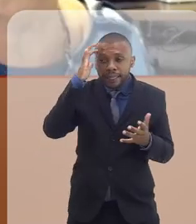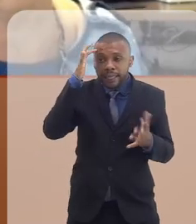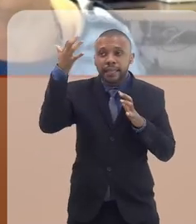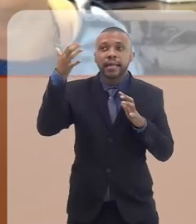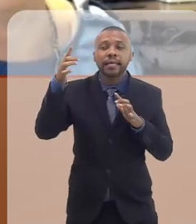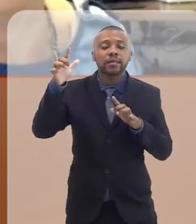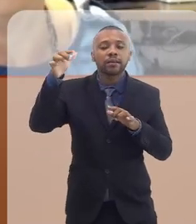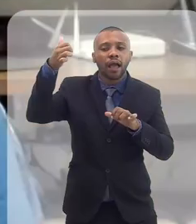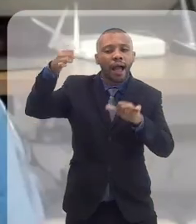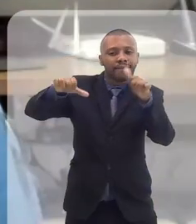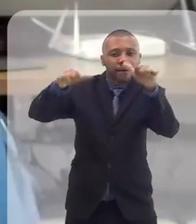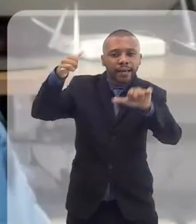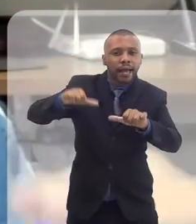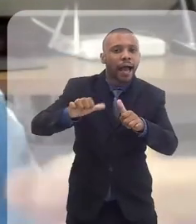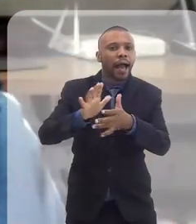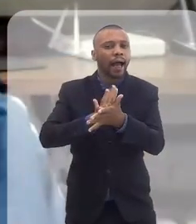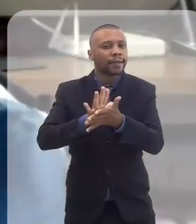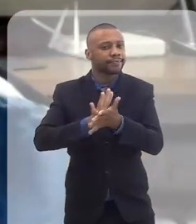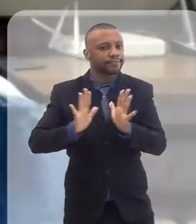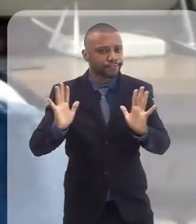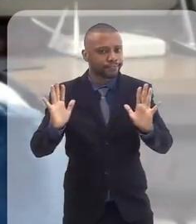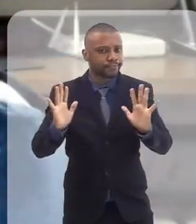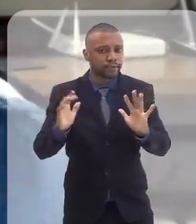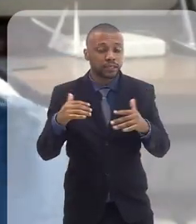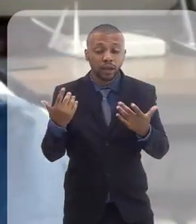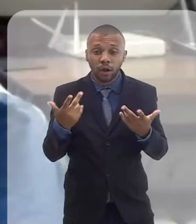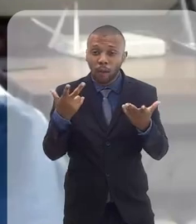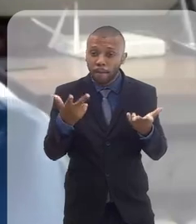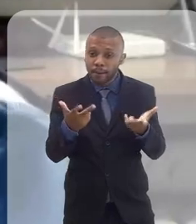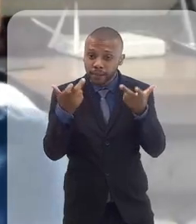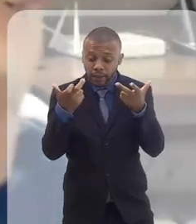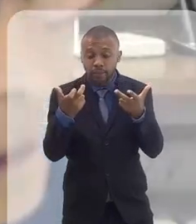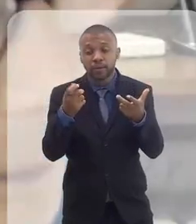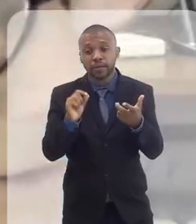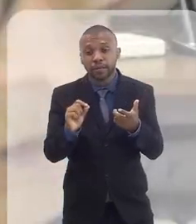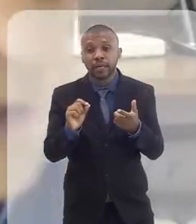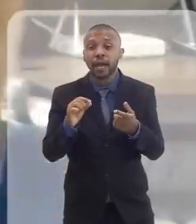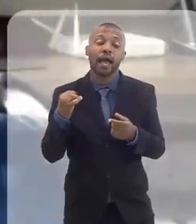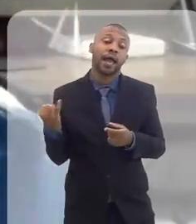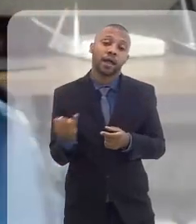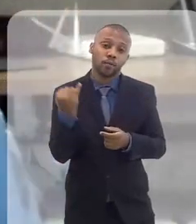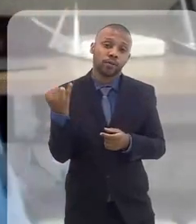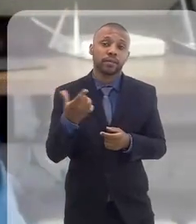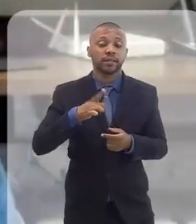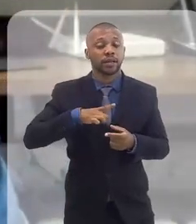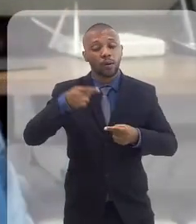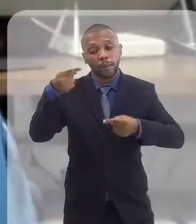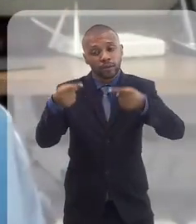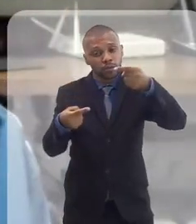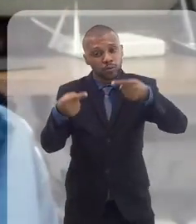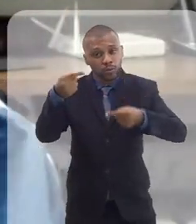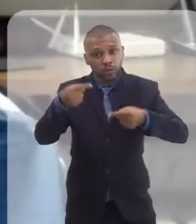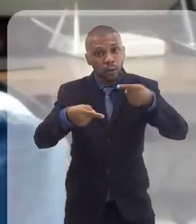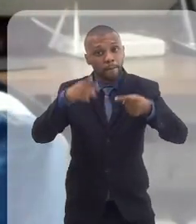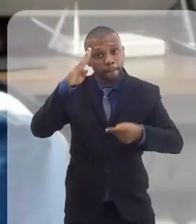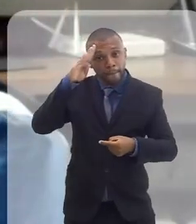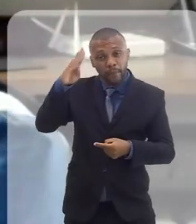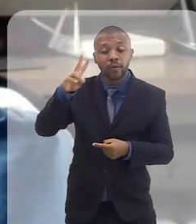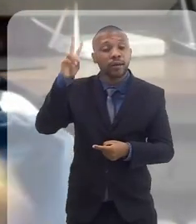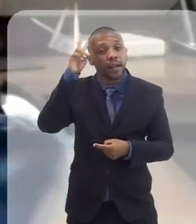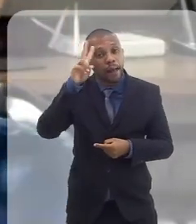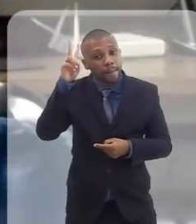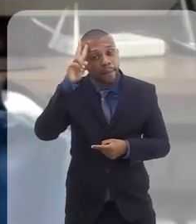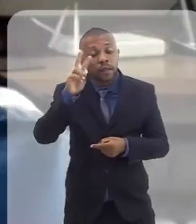sabe decidir. Então, eu vejo que tem que ter uma discussão,